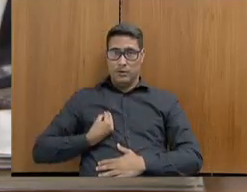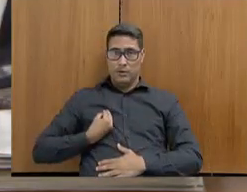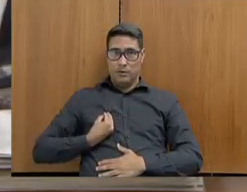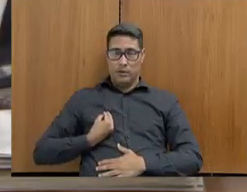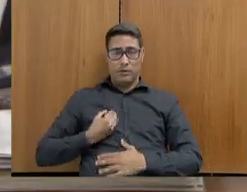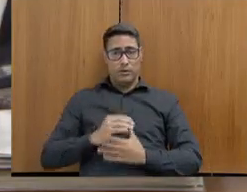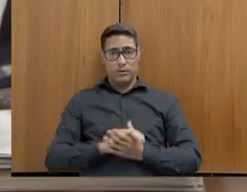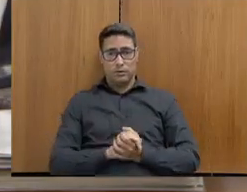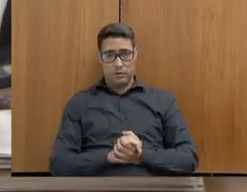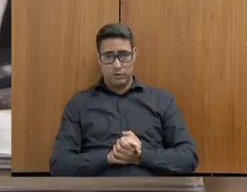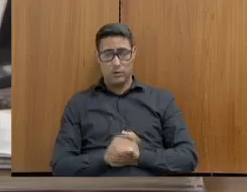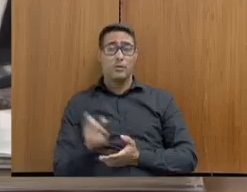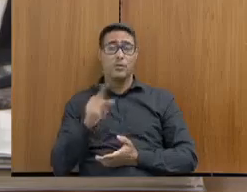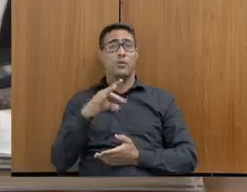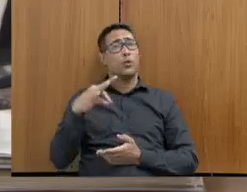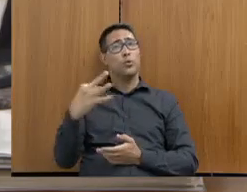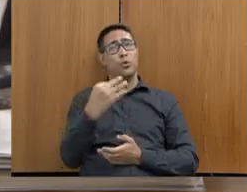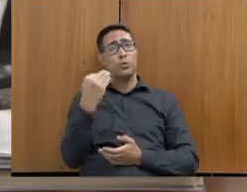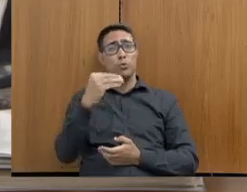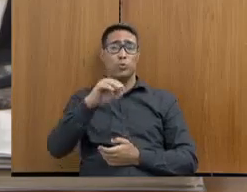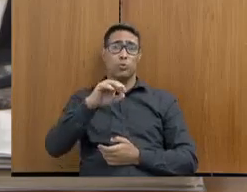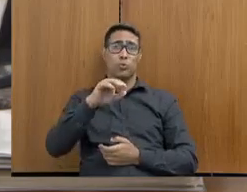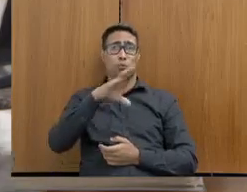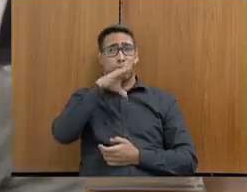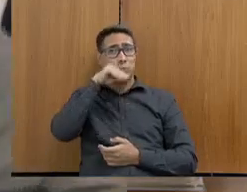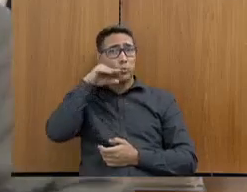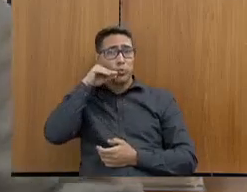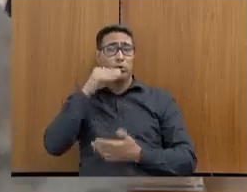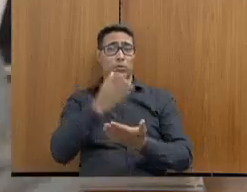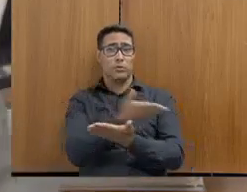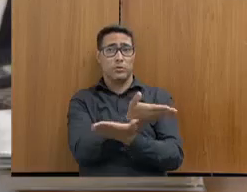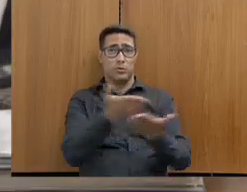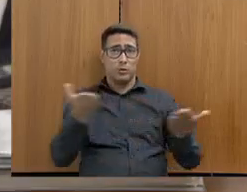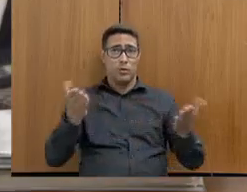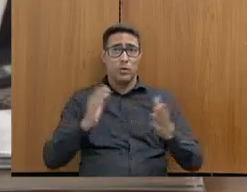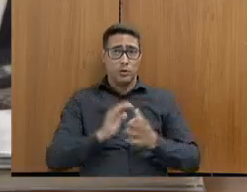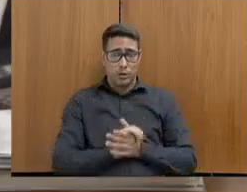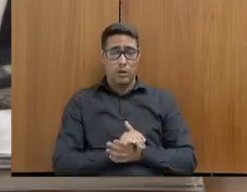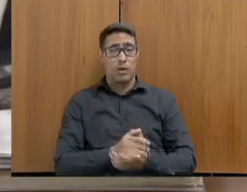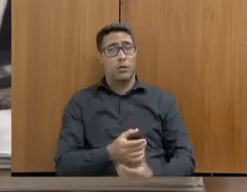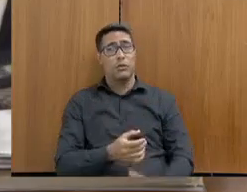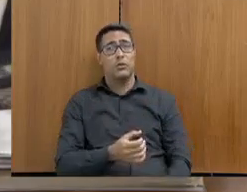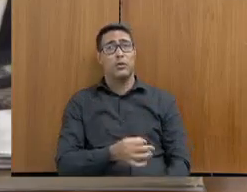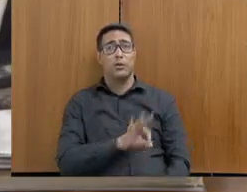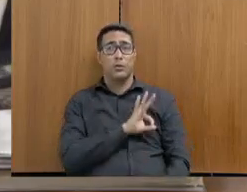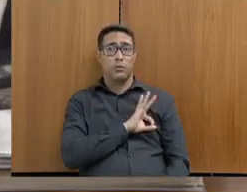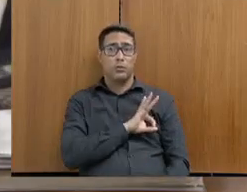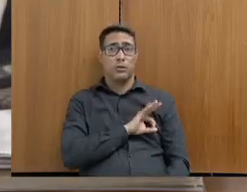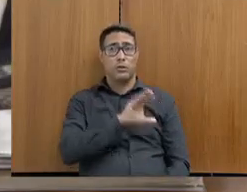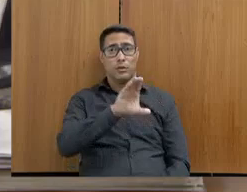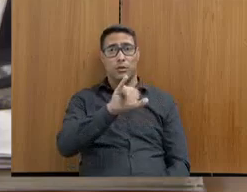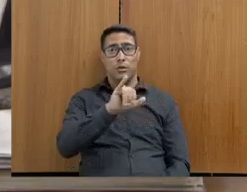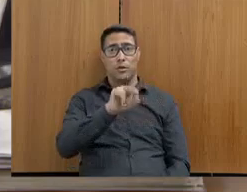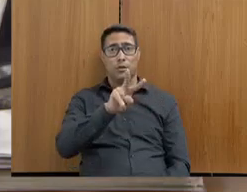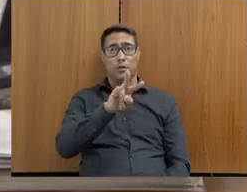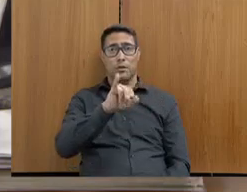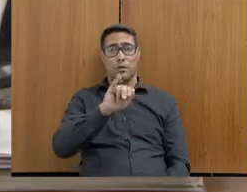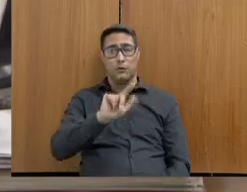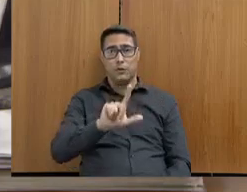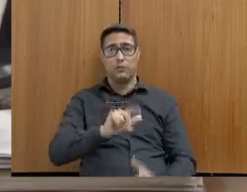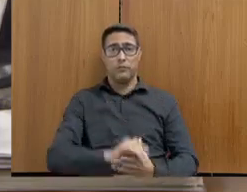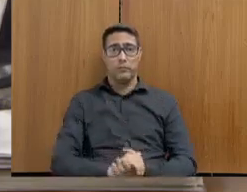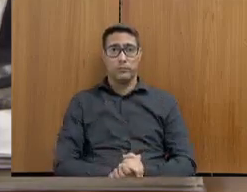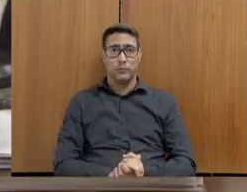e também todos os colaboradores servidores do sistema da Polícia Civil em Minas Gerais primeiro